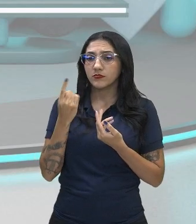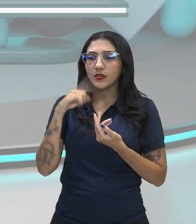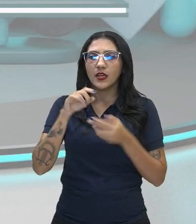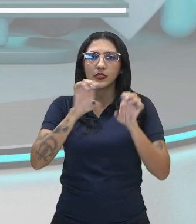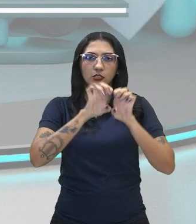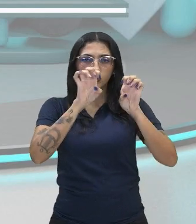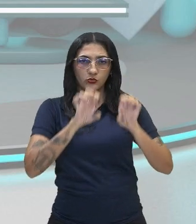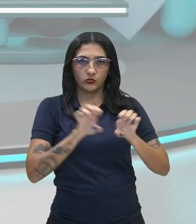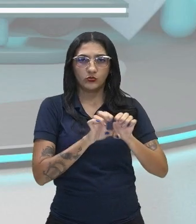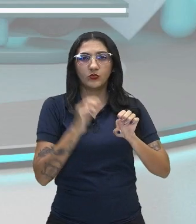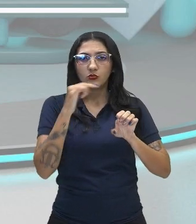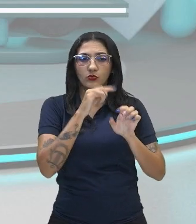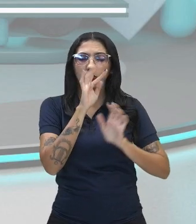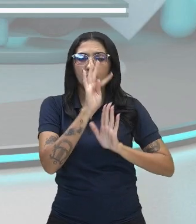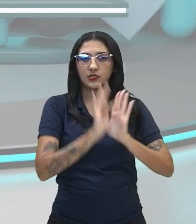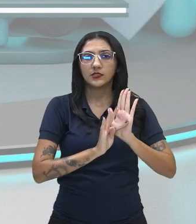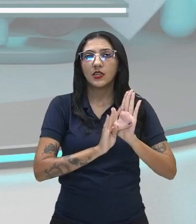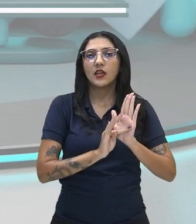texto